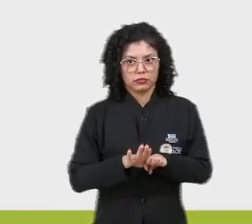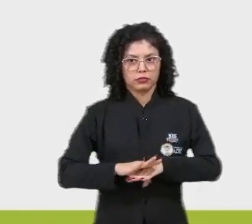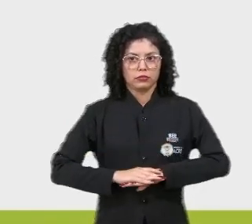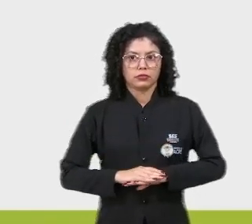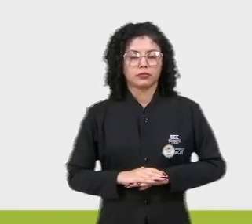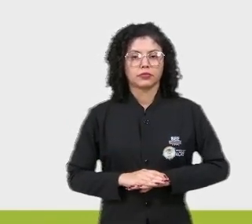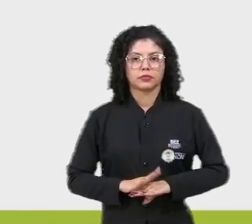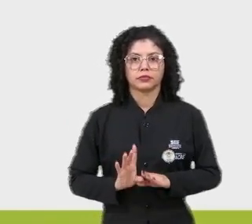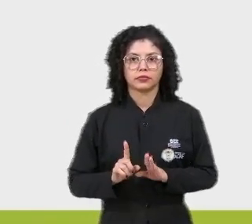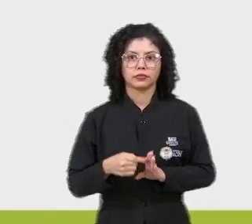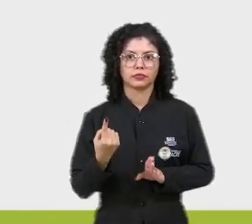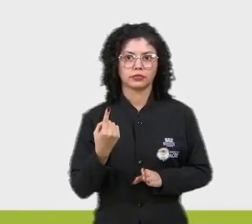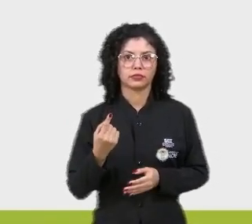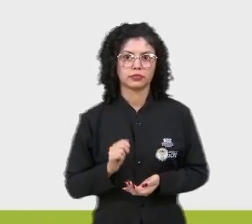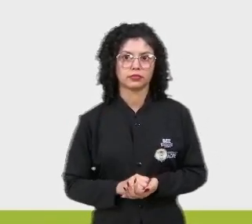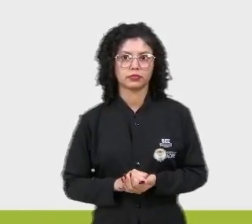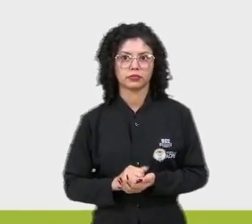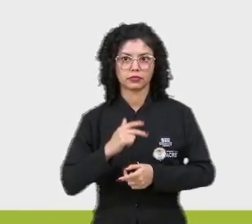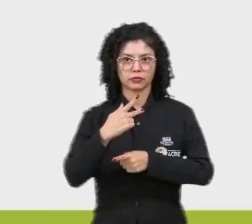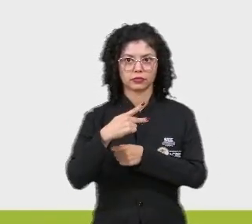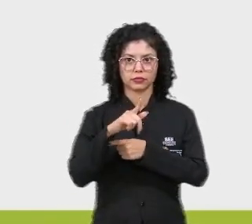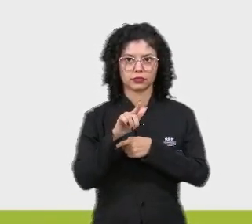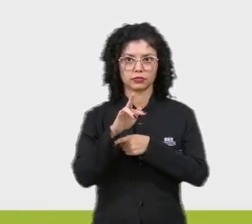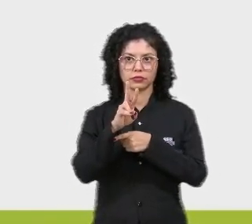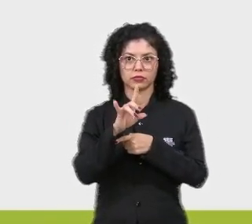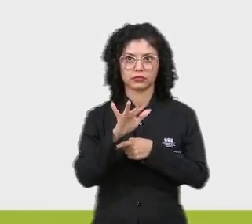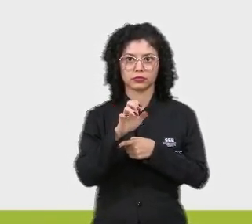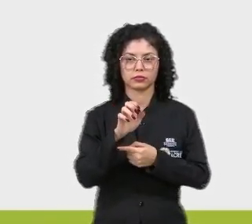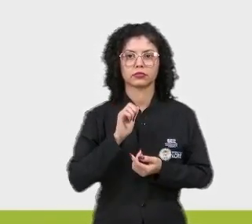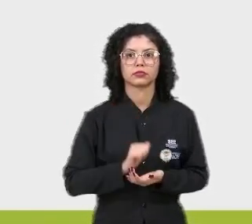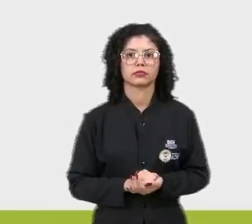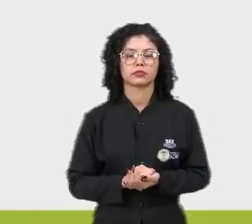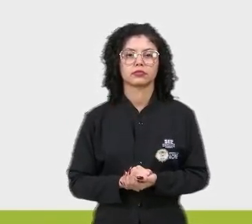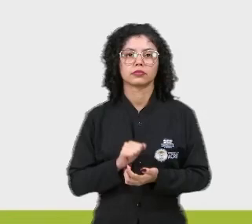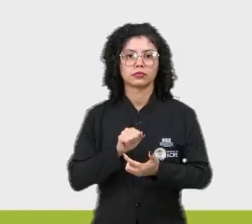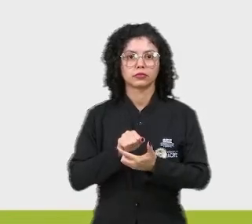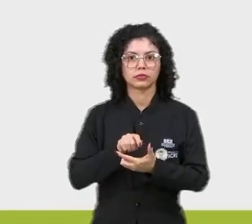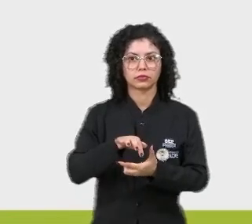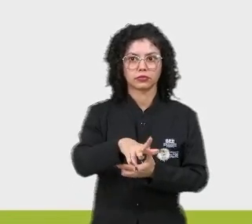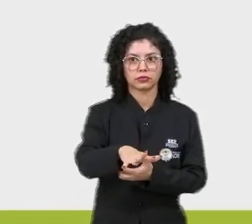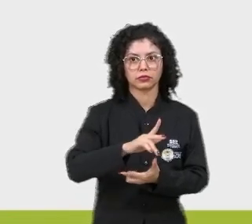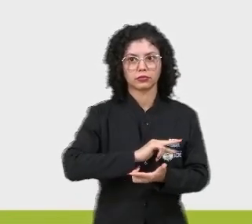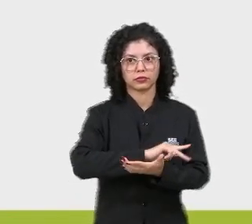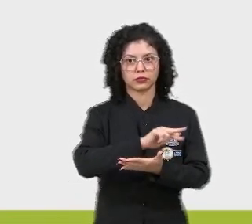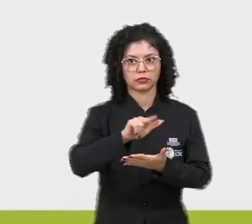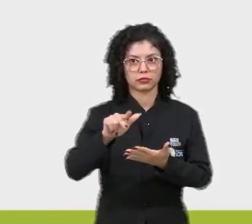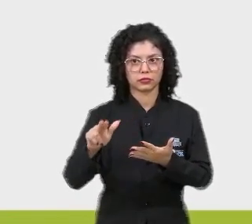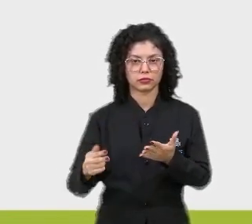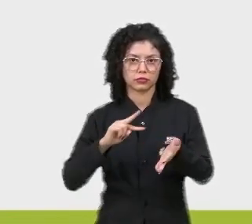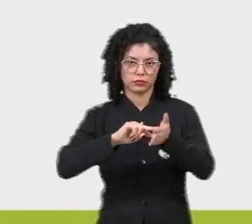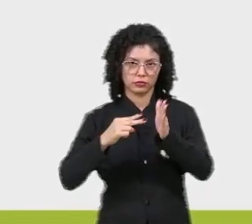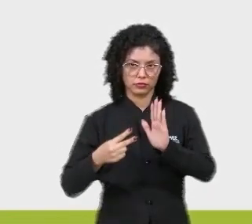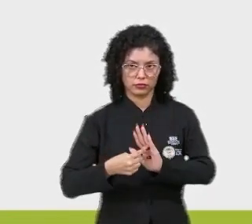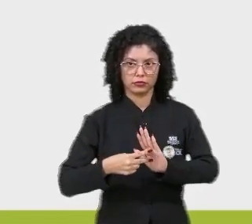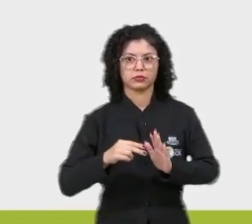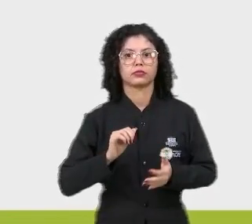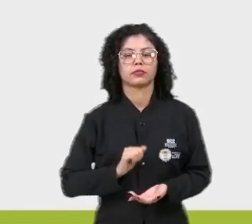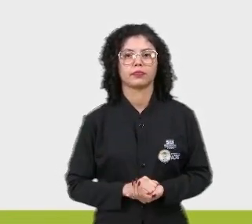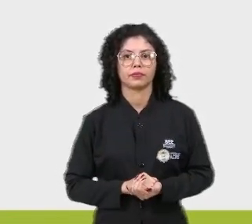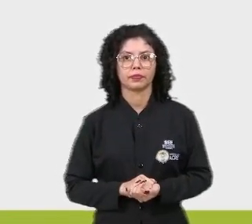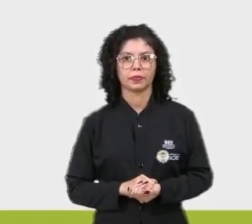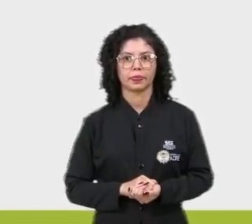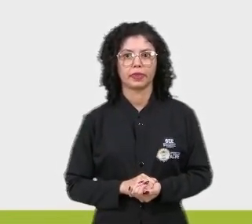bom primeiro gente a policemi poli eu tenho muitos ou vários semia